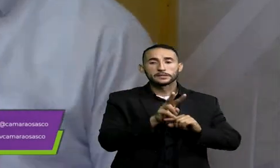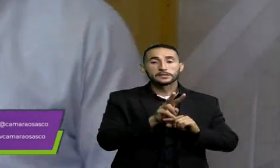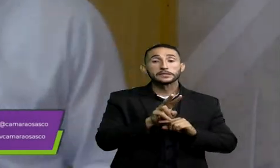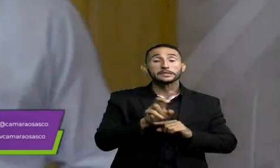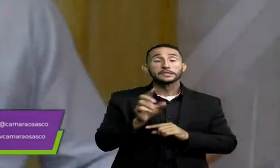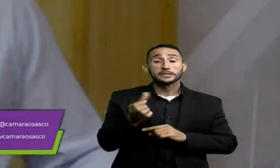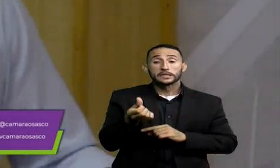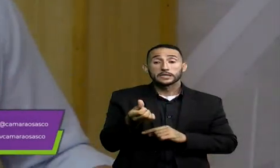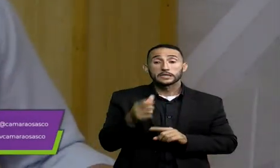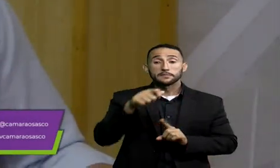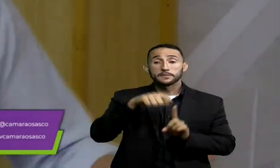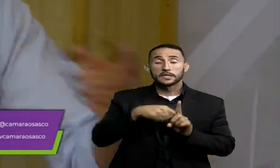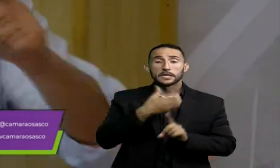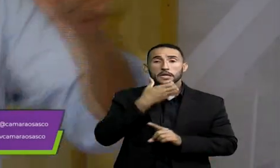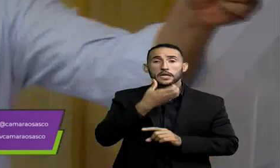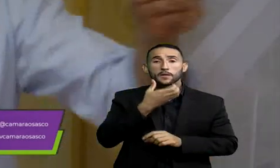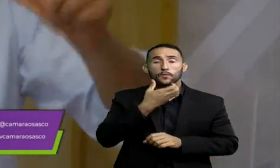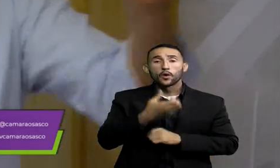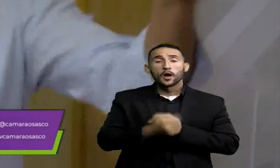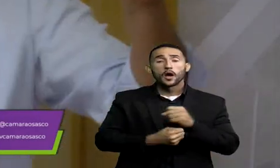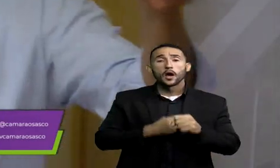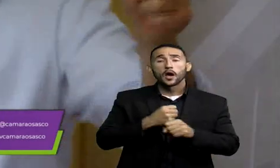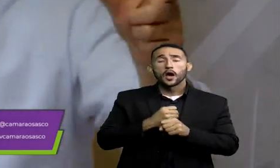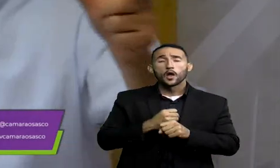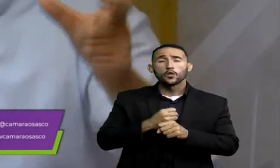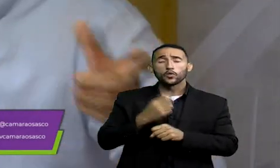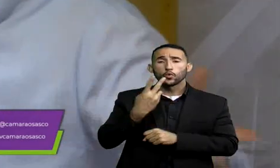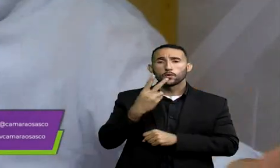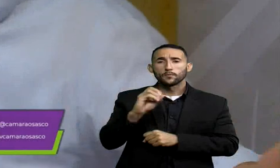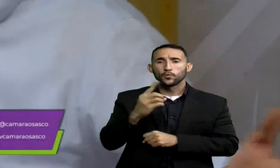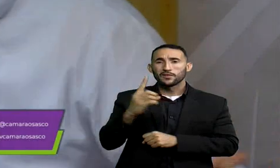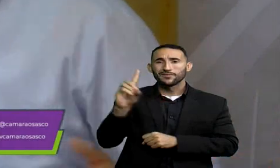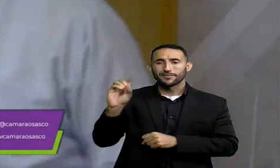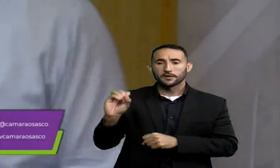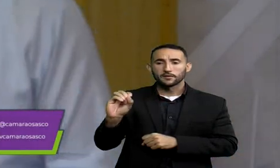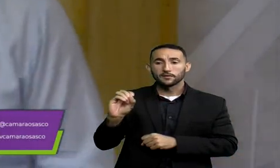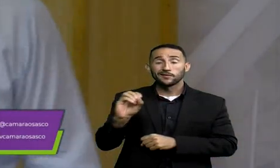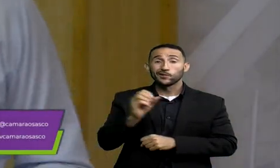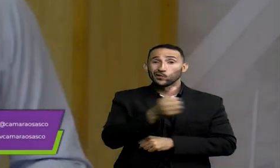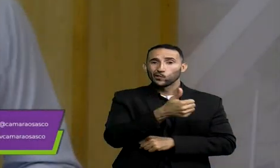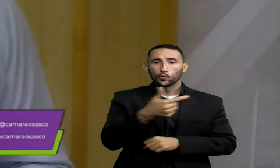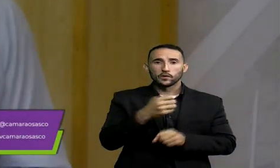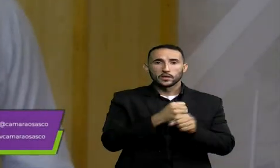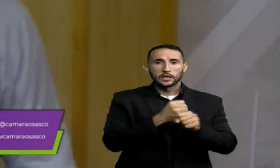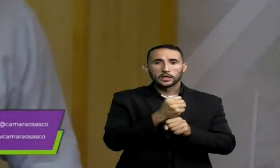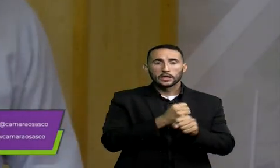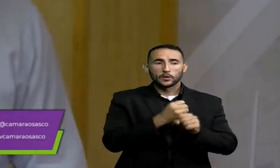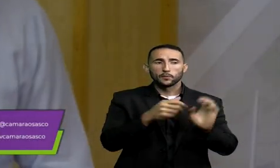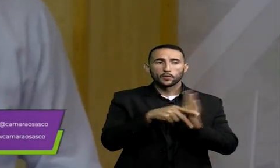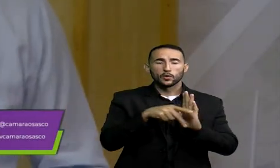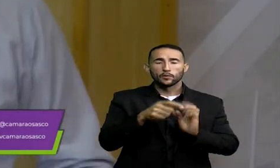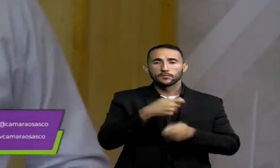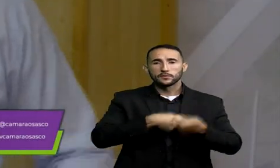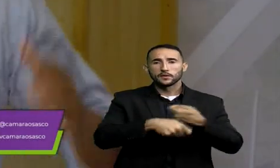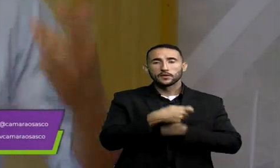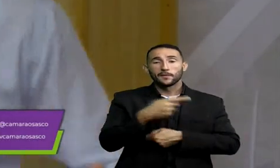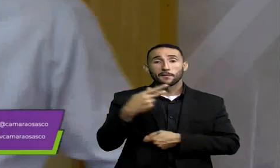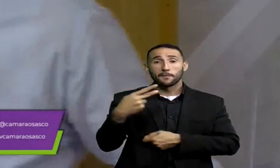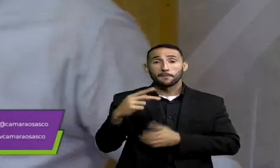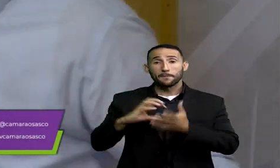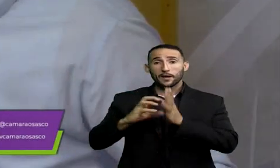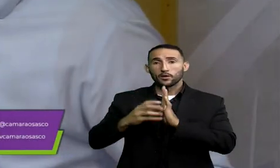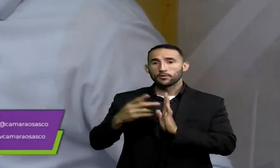de 2010 né no período dos 12 anos Malditos que essa cidade teve da administração petista que nem